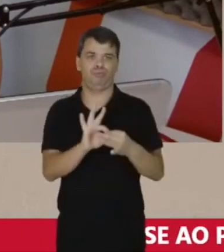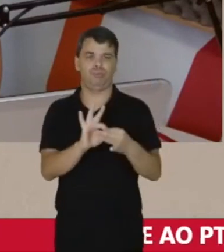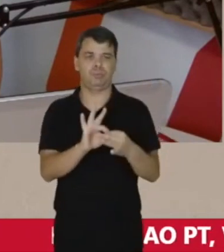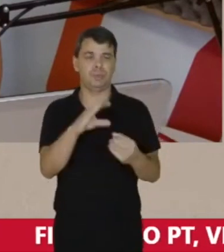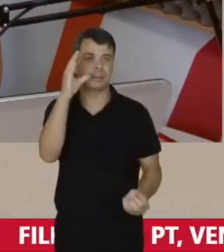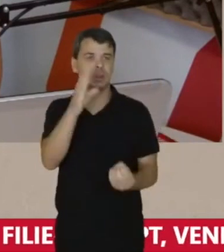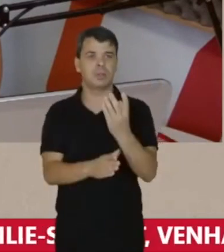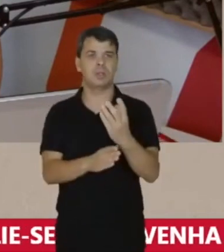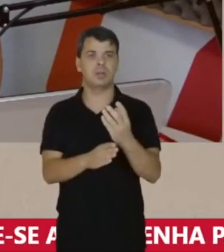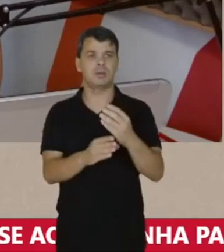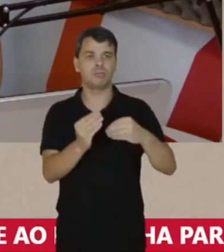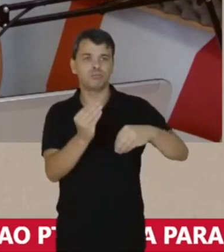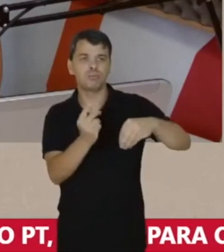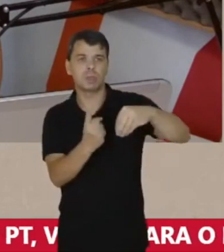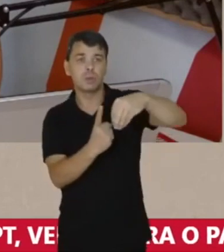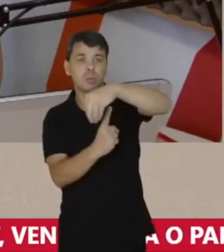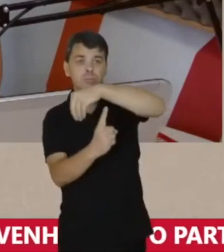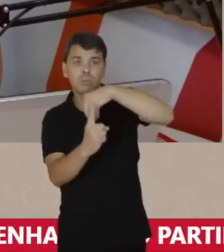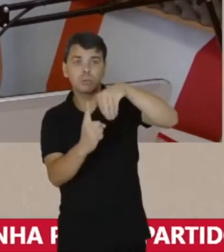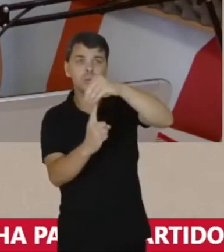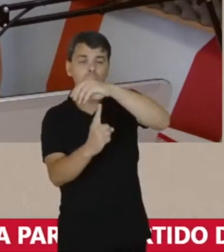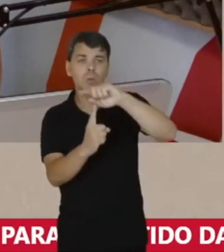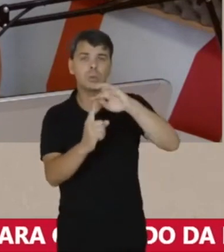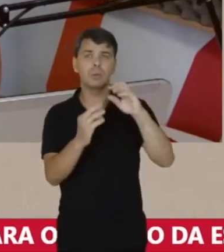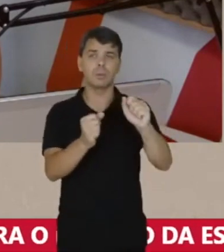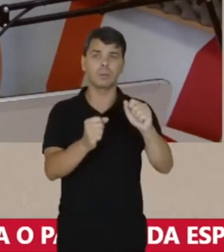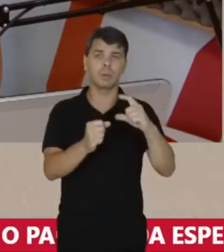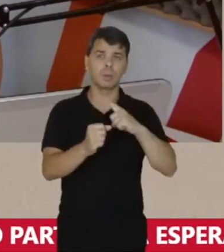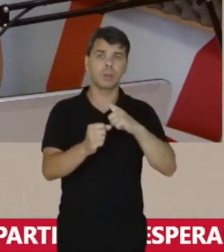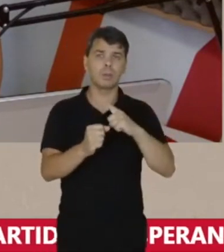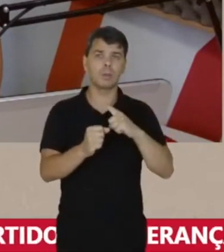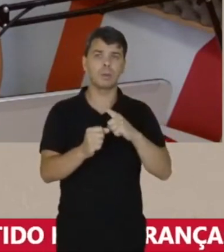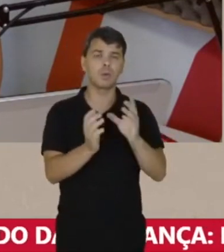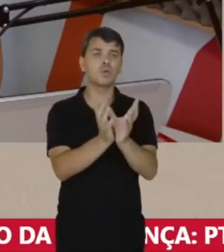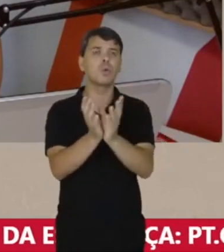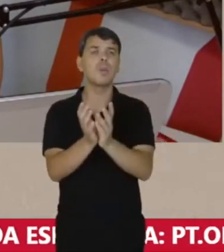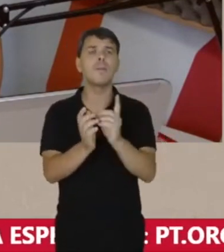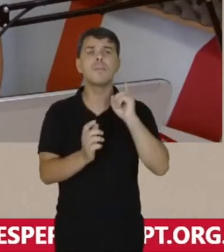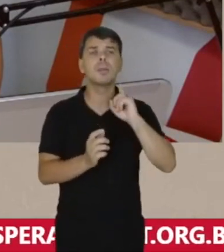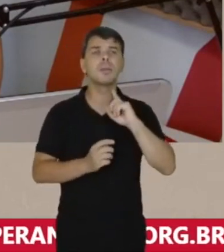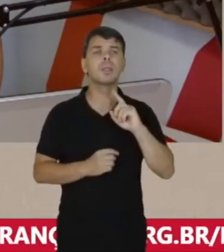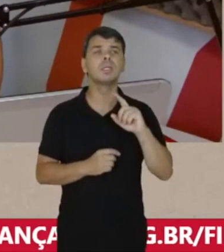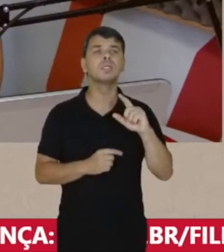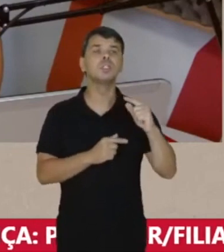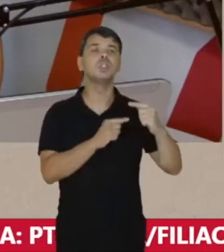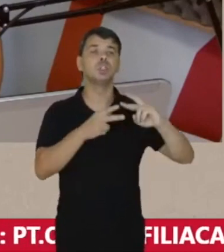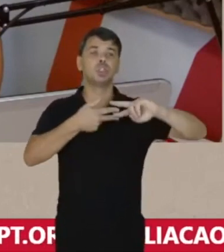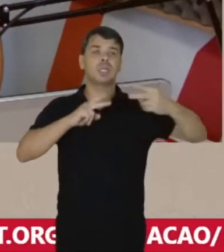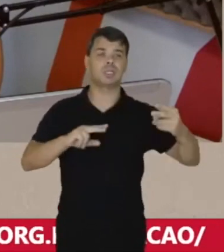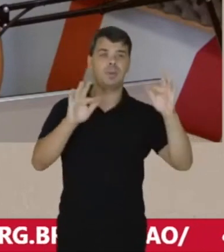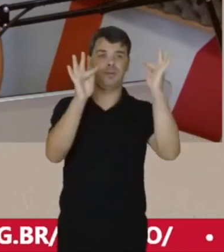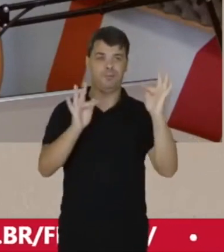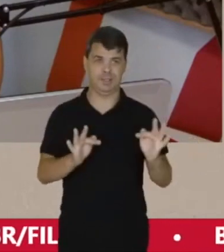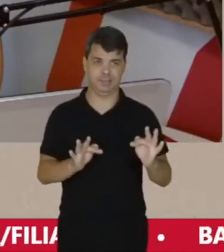cria ao redor da gente, né? A gente tem aqui em BH um grupo que a gente se denomina geneticamente feliz,